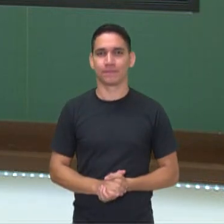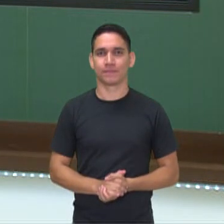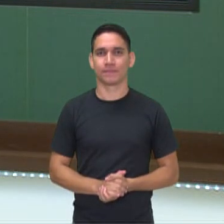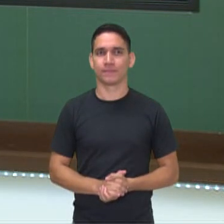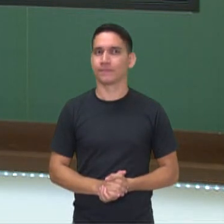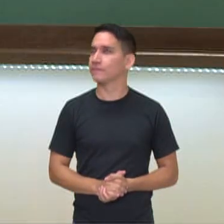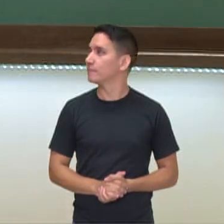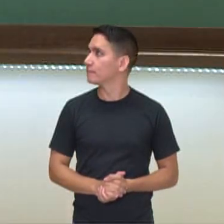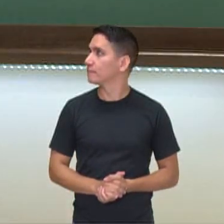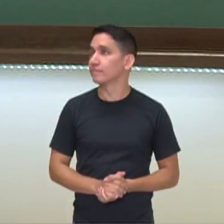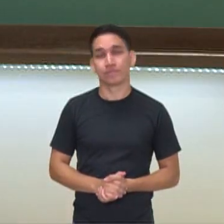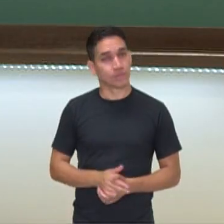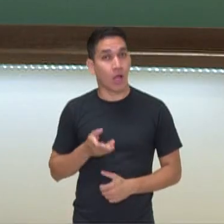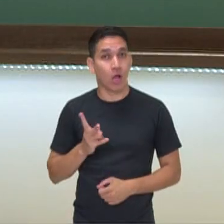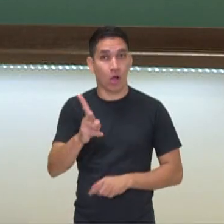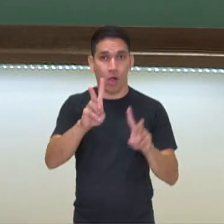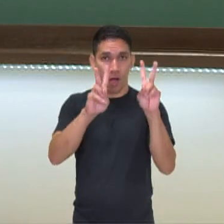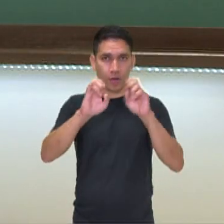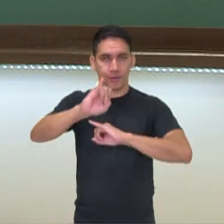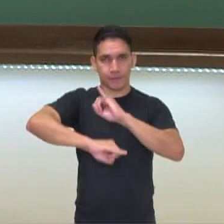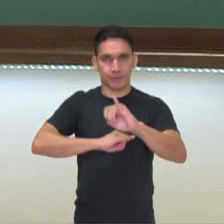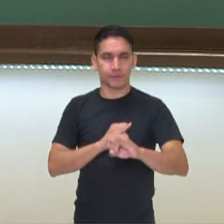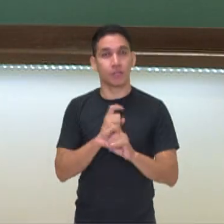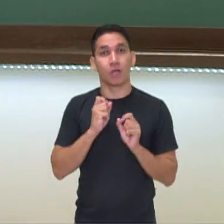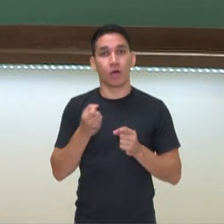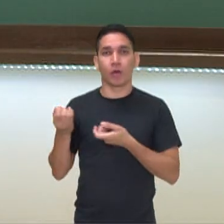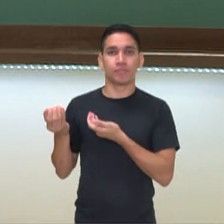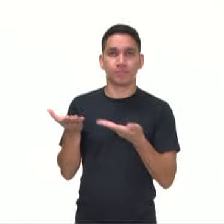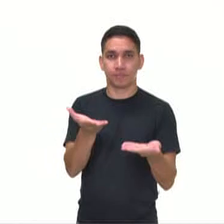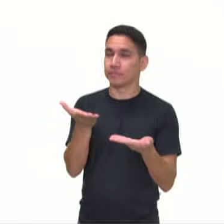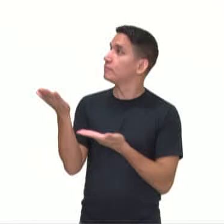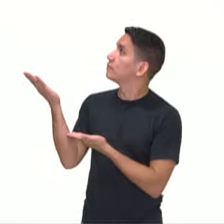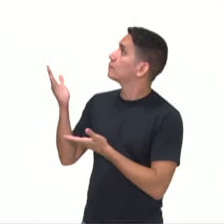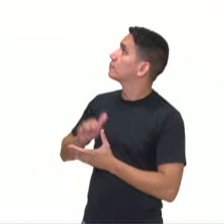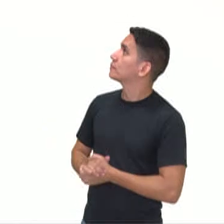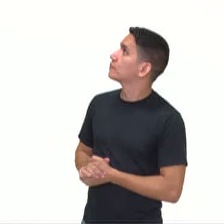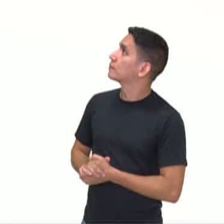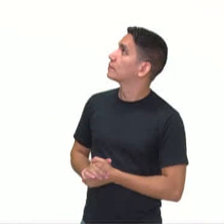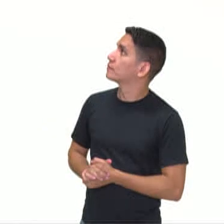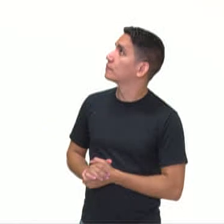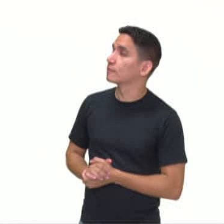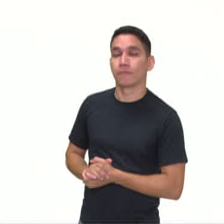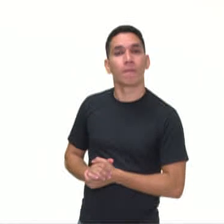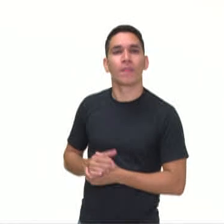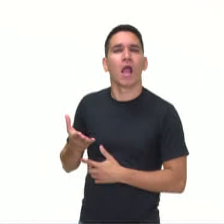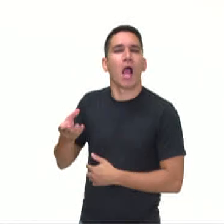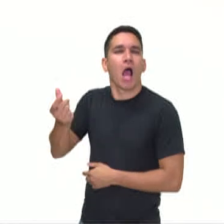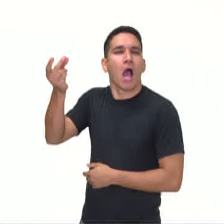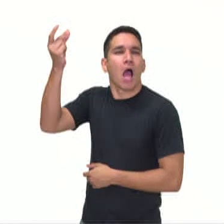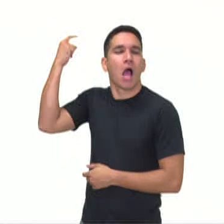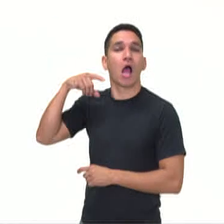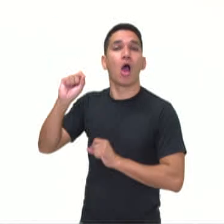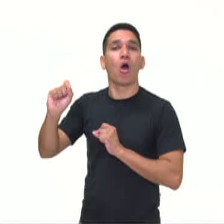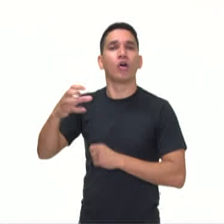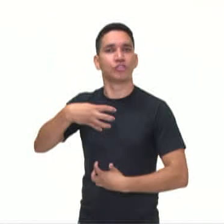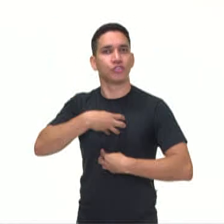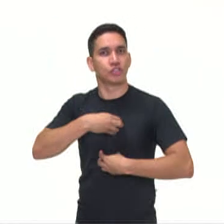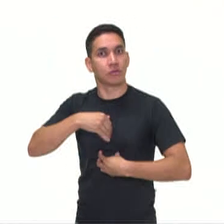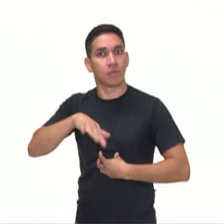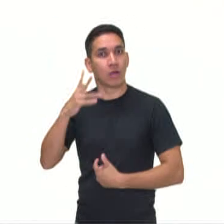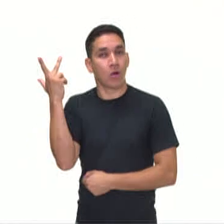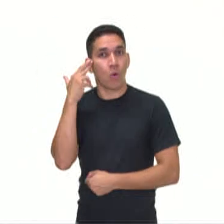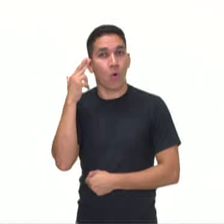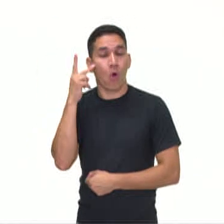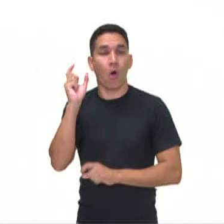mundo. Continuando aqui com a nossa aula, eu trago para você aqui na tela que, antigamente, o meio mais utilizado